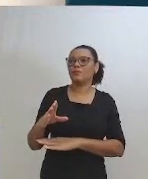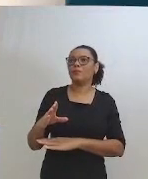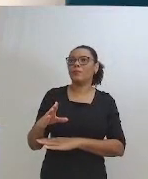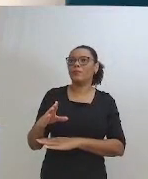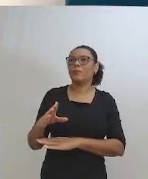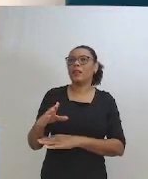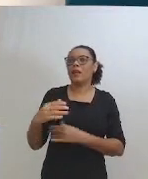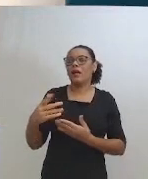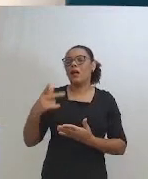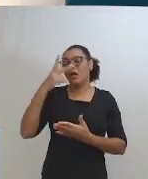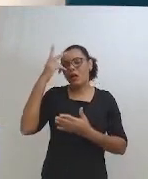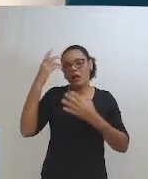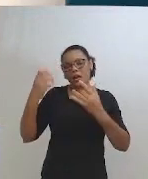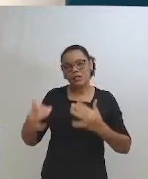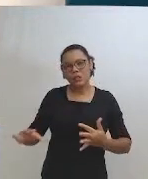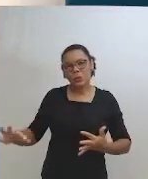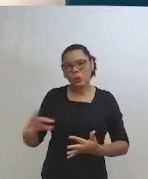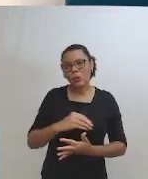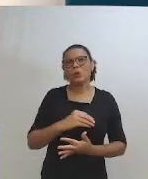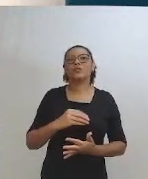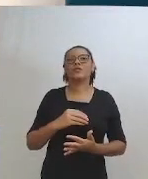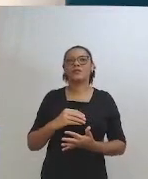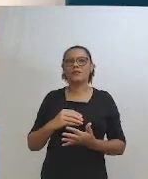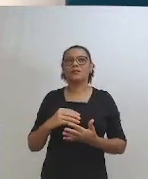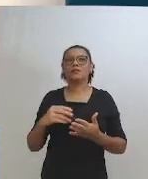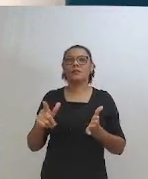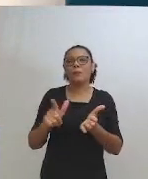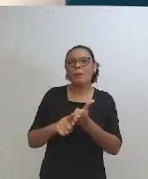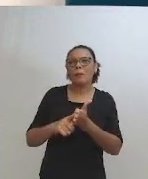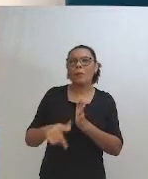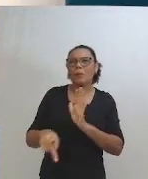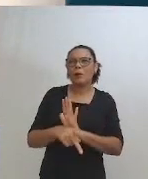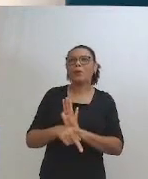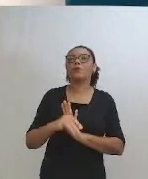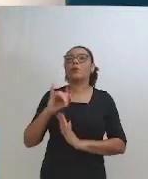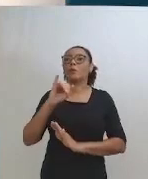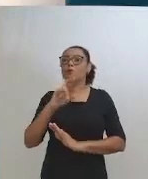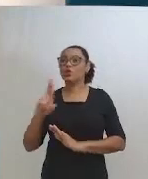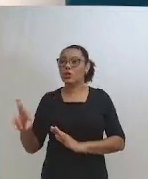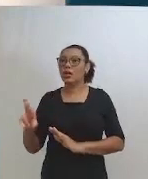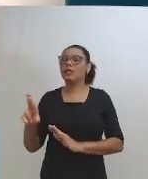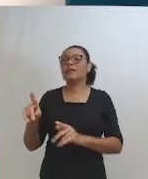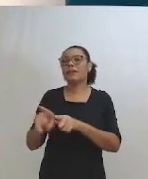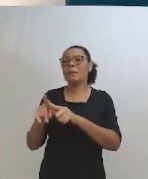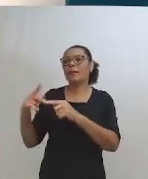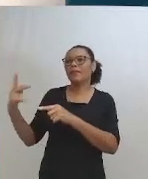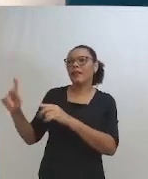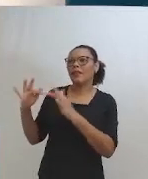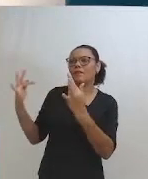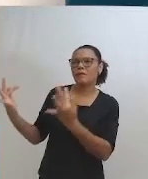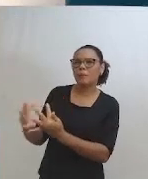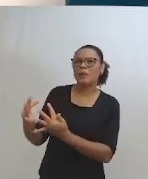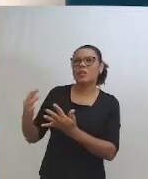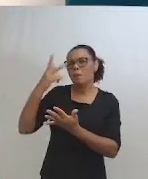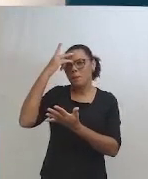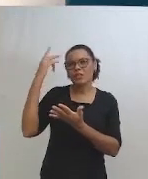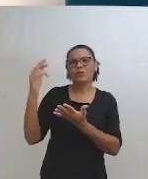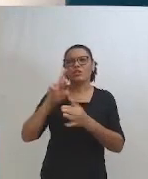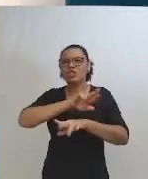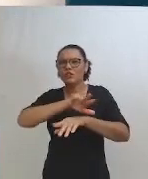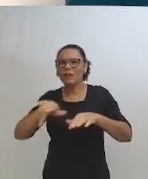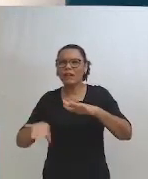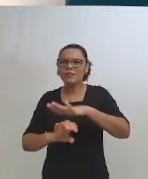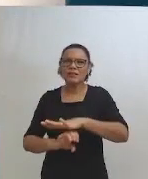declarações de imposto de renda da paciente, seus familiares e diversas pessoas jurídicas, ou seja, obteve diretamente do referido